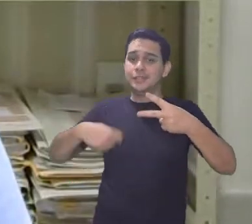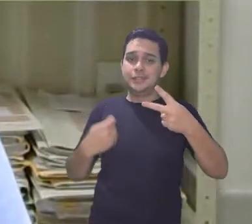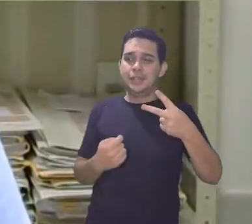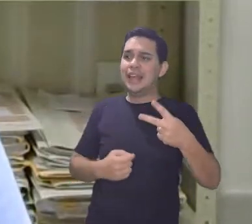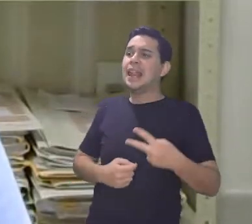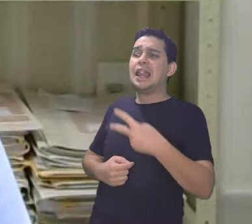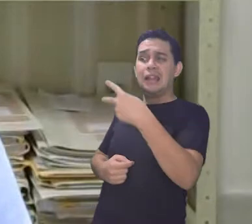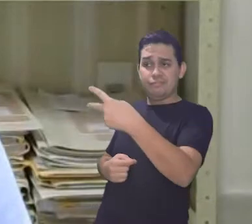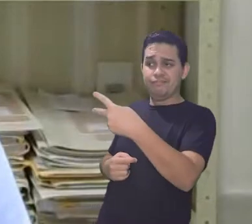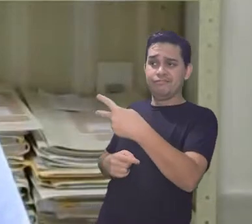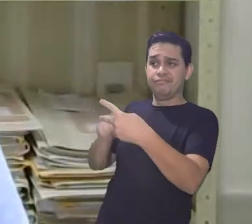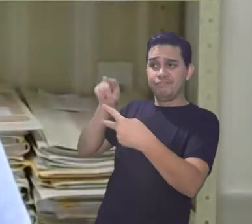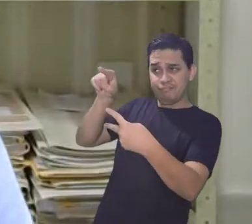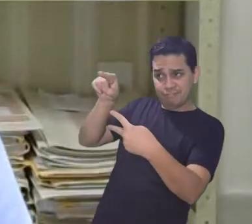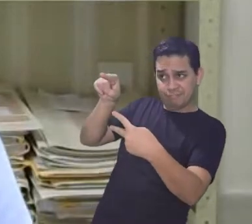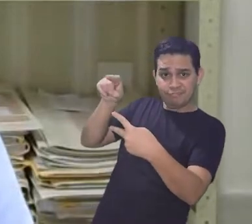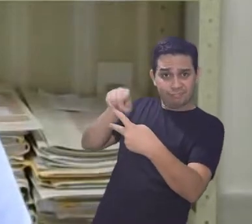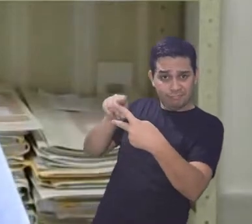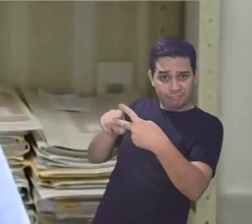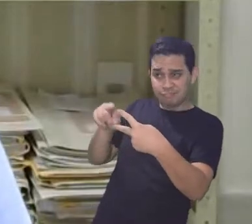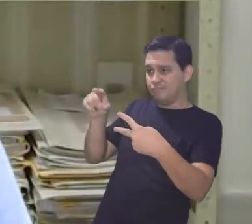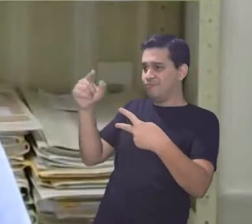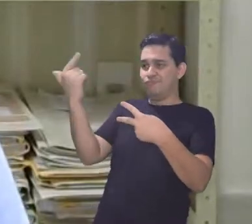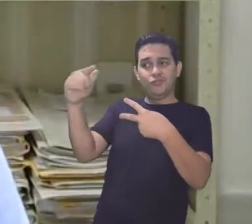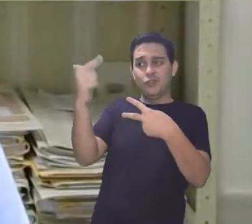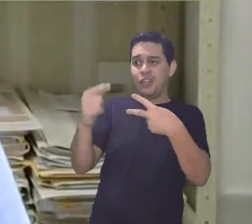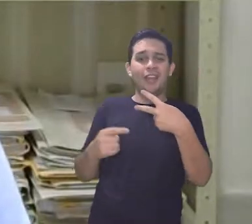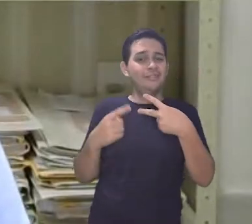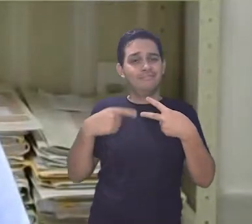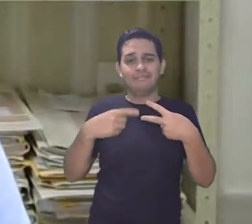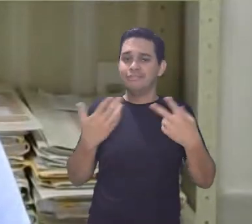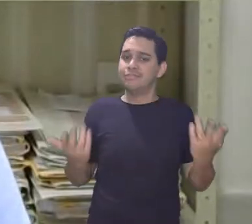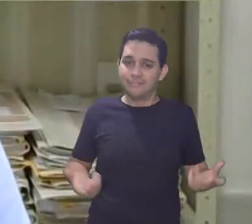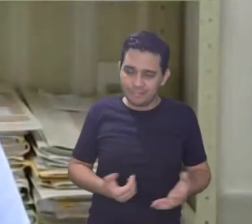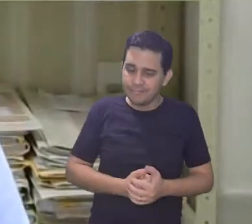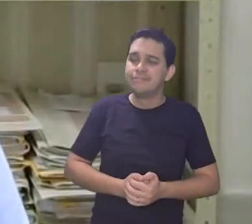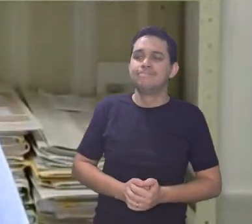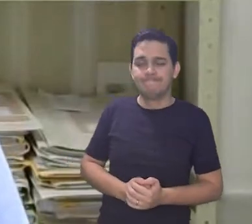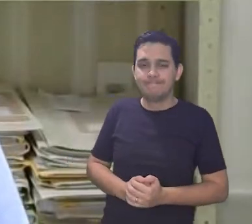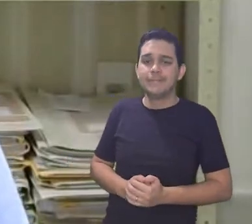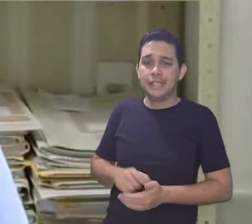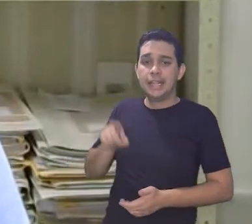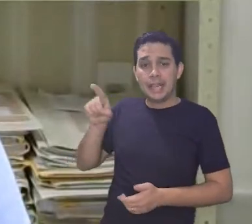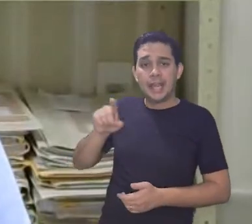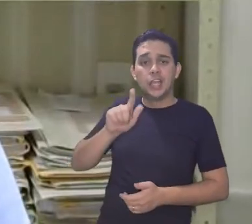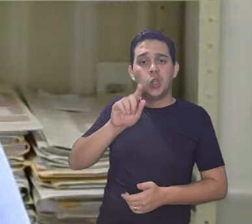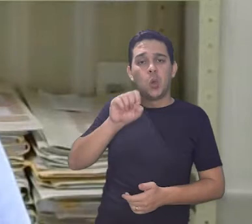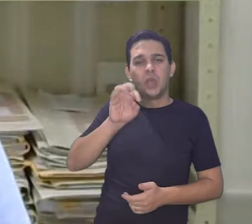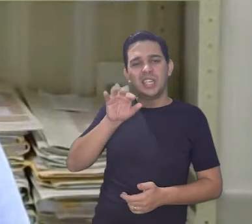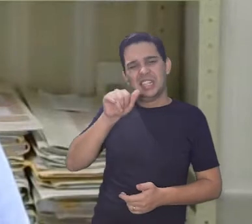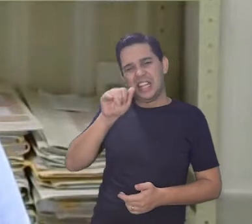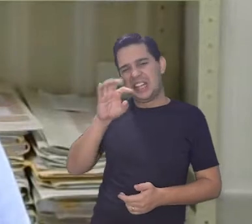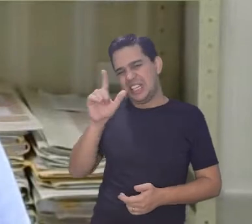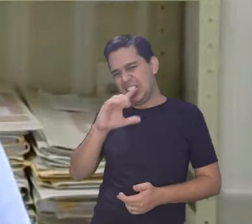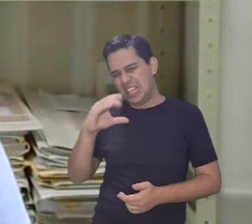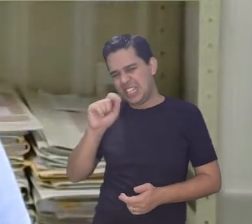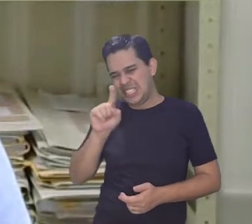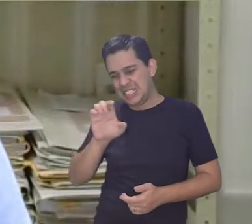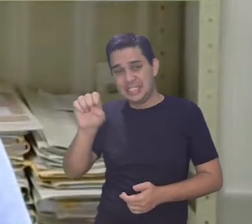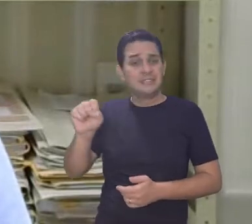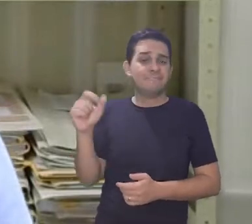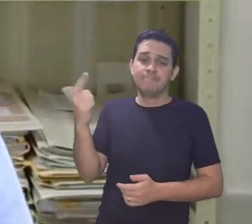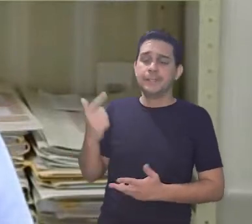foram detectados nesse polo regional da Fundação Leão 13, que se situa aqui na cidade de Campos do Goytacazes, e por isso